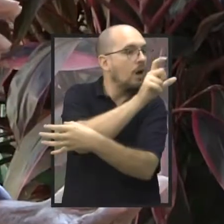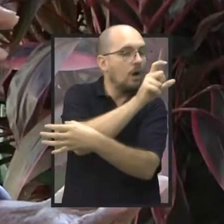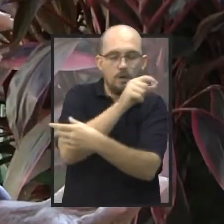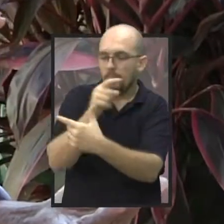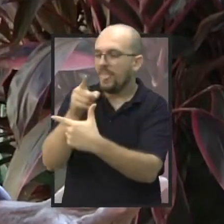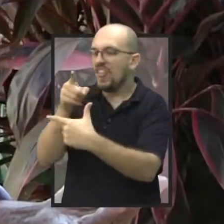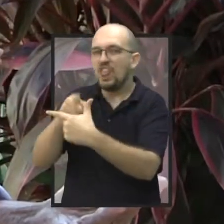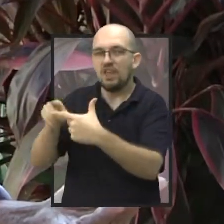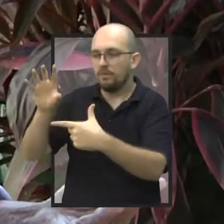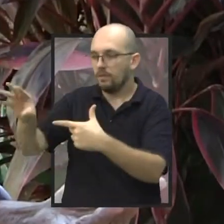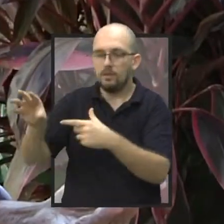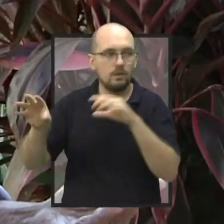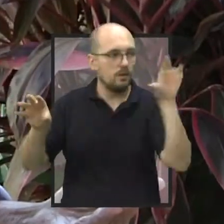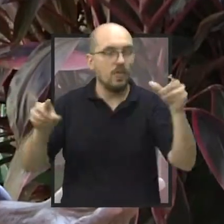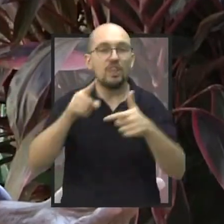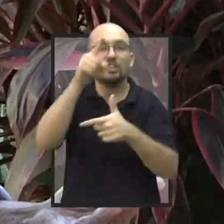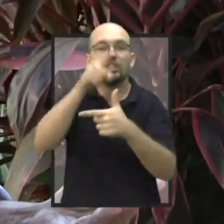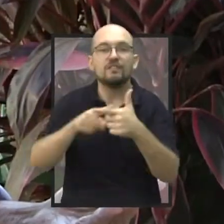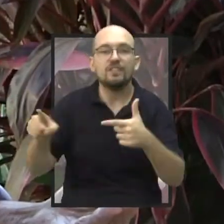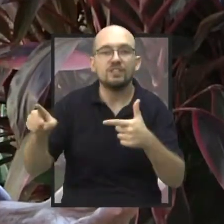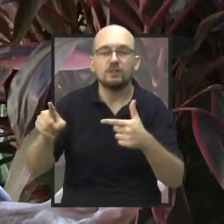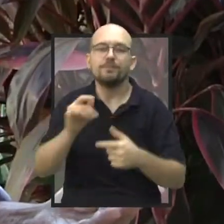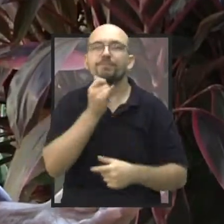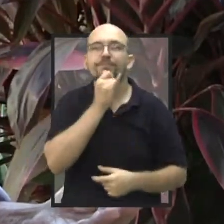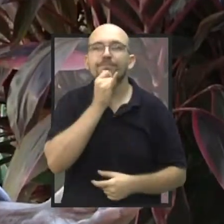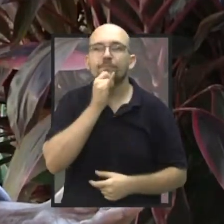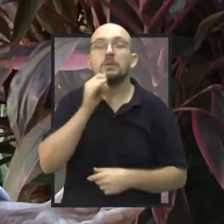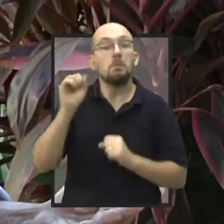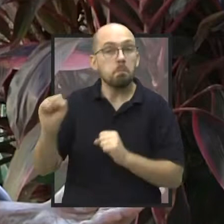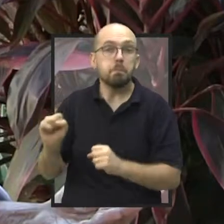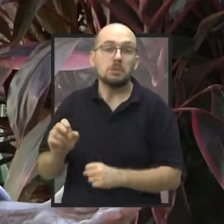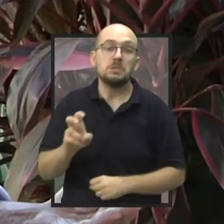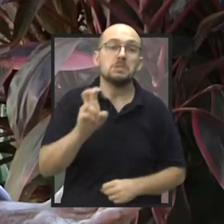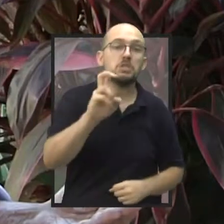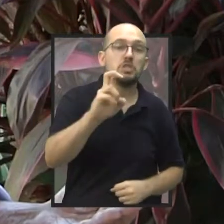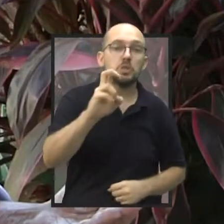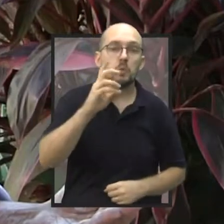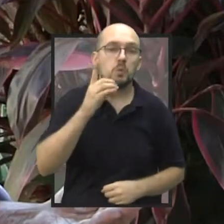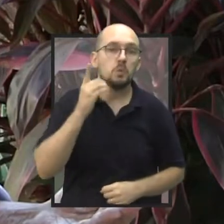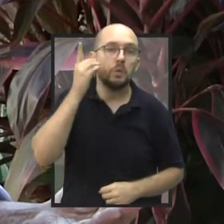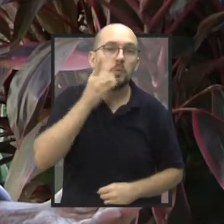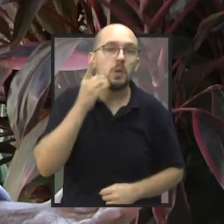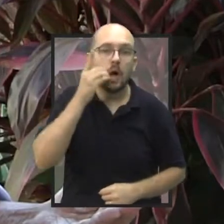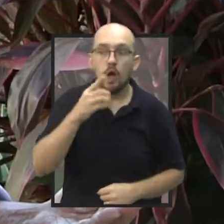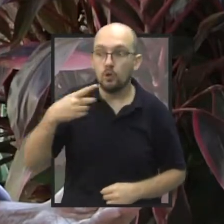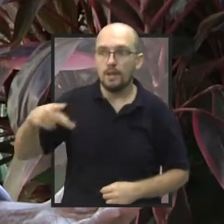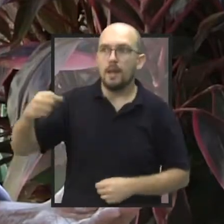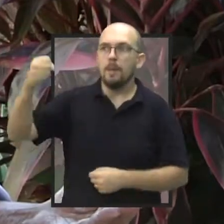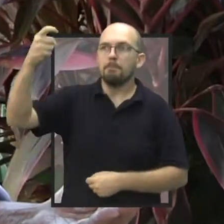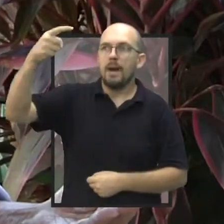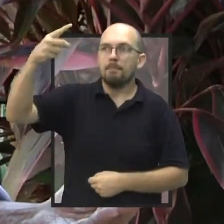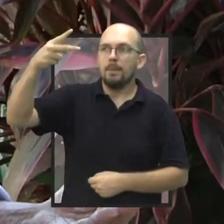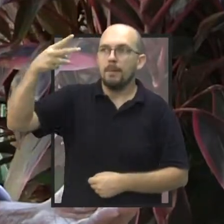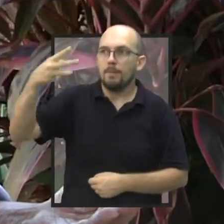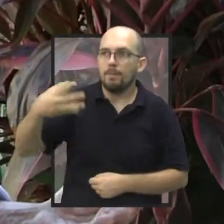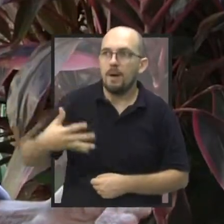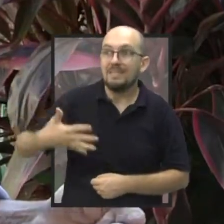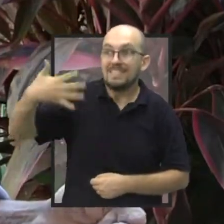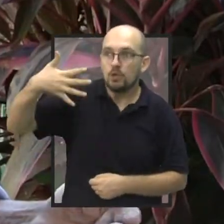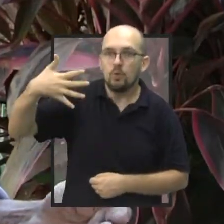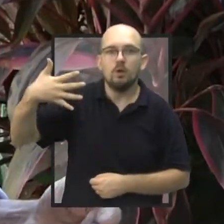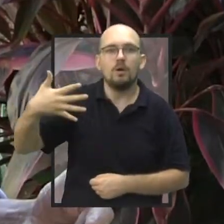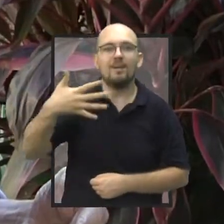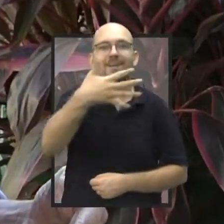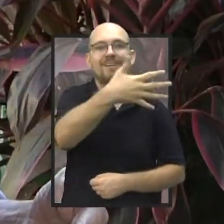pode te permitir eleger, por exemplo, 5 deputados. Os 5 primeiros deles estão eleitos. E